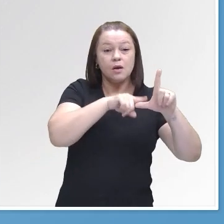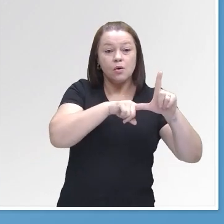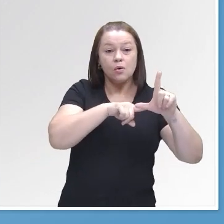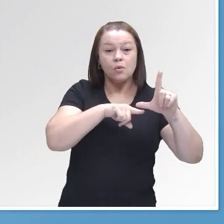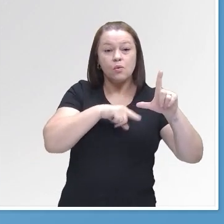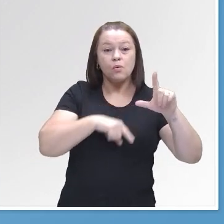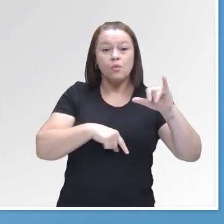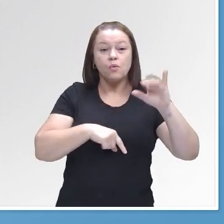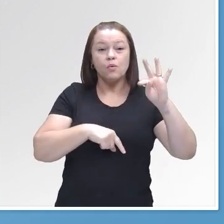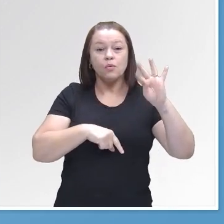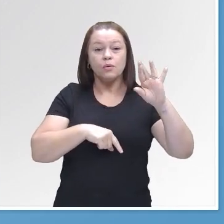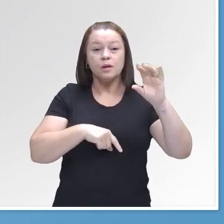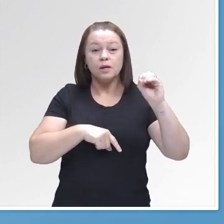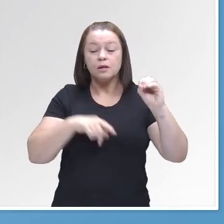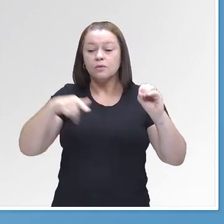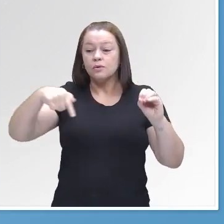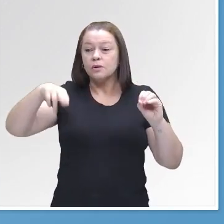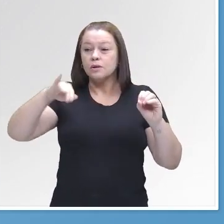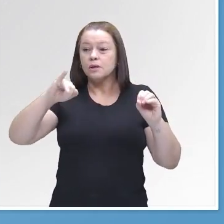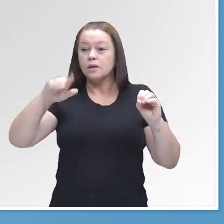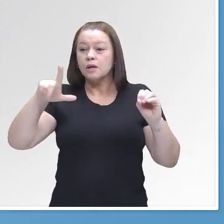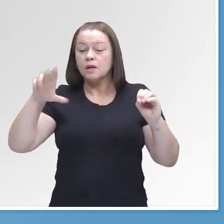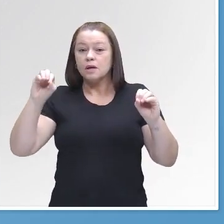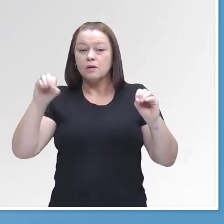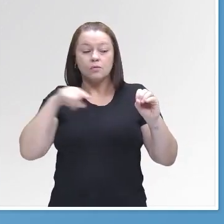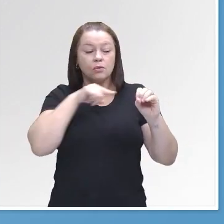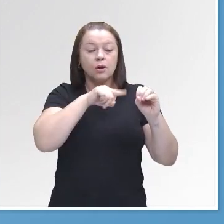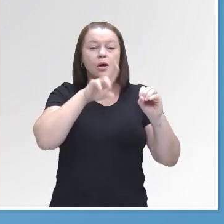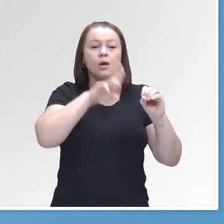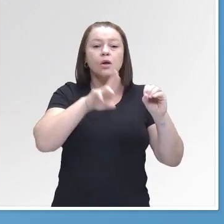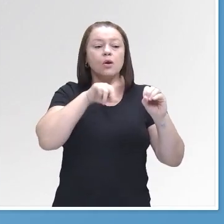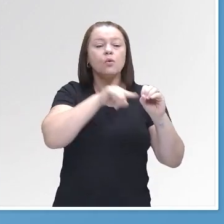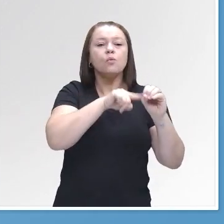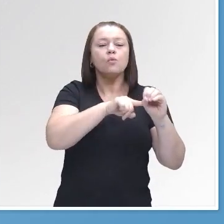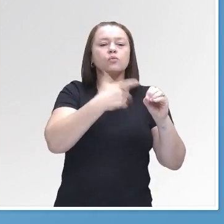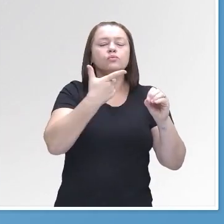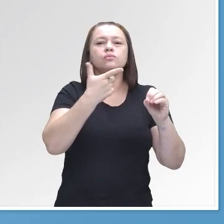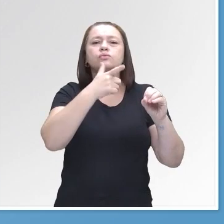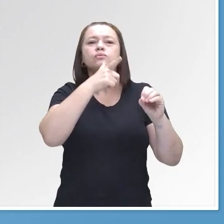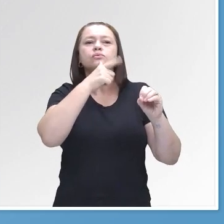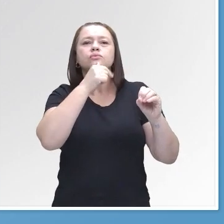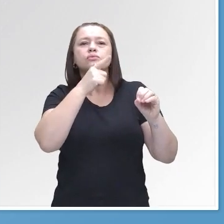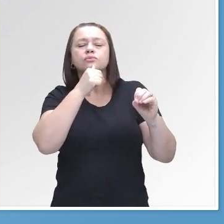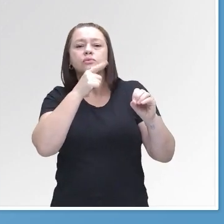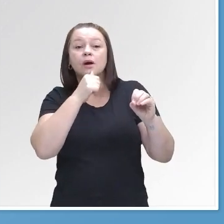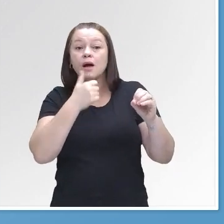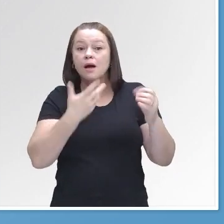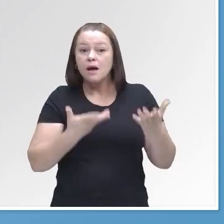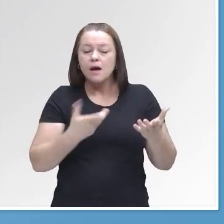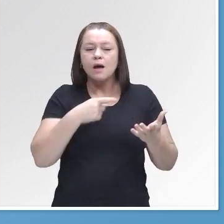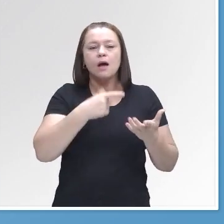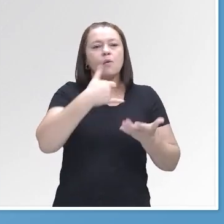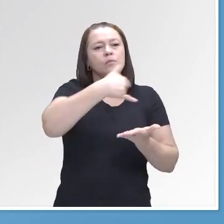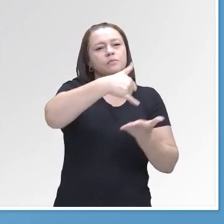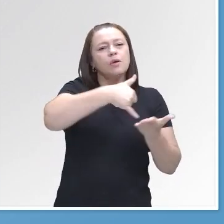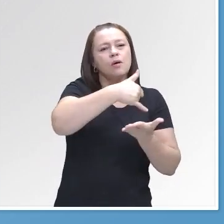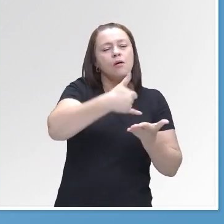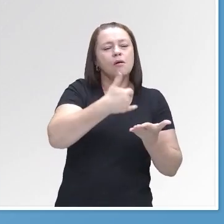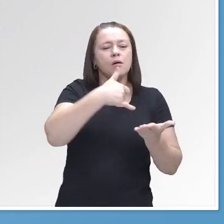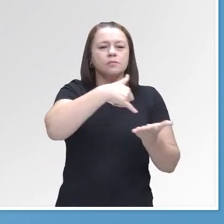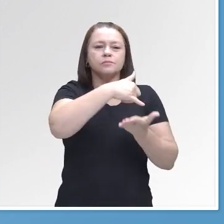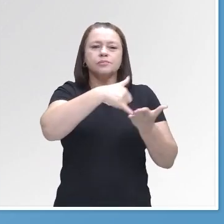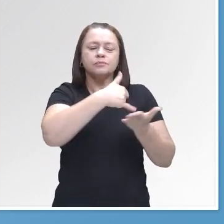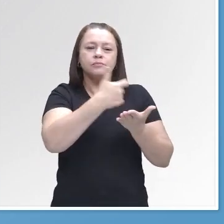quilo é que o litro serve para medir produtos líquidos, como água, óleo,